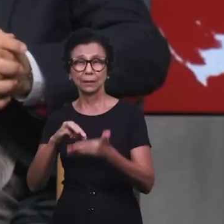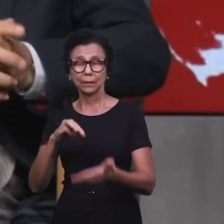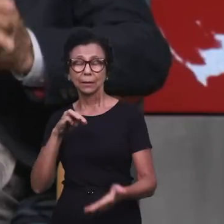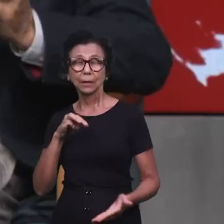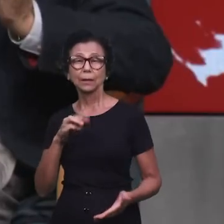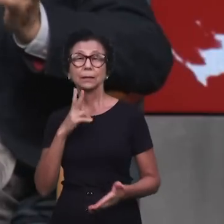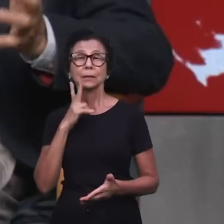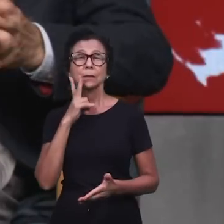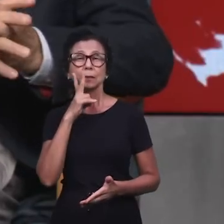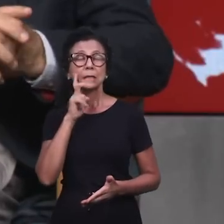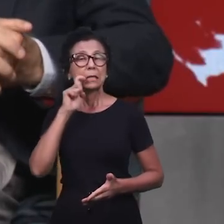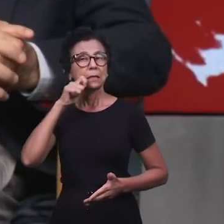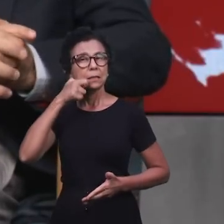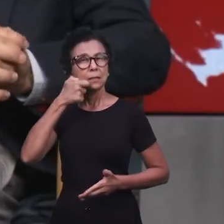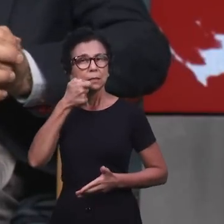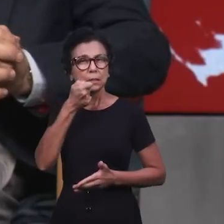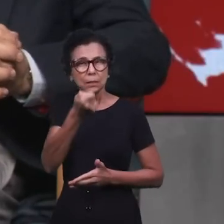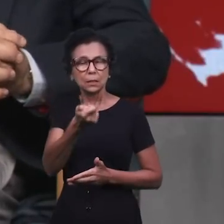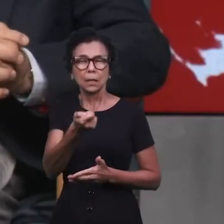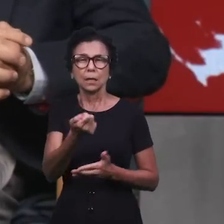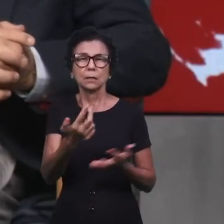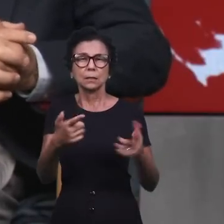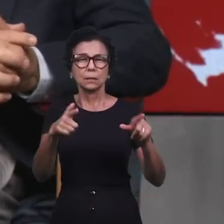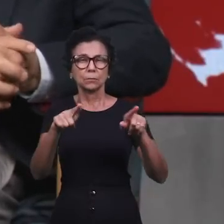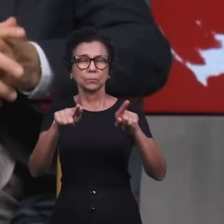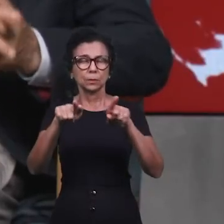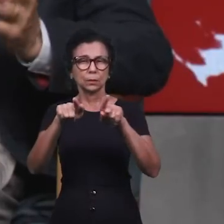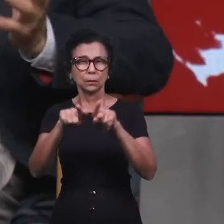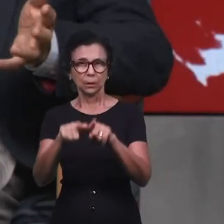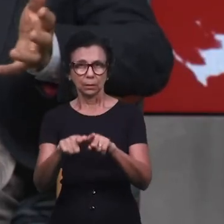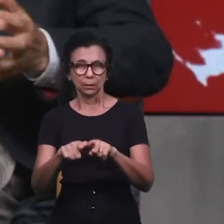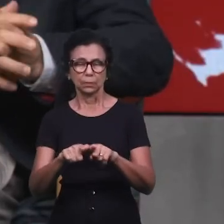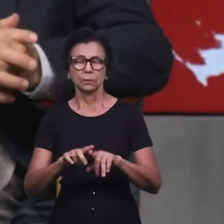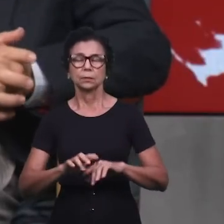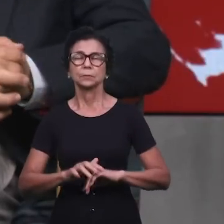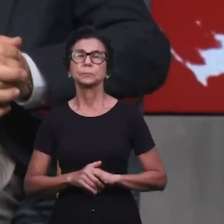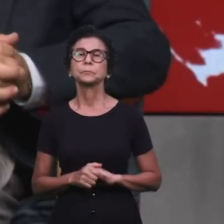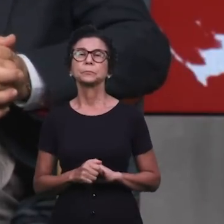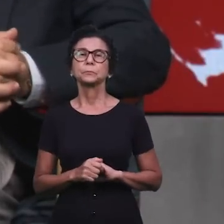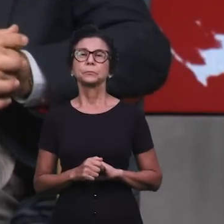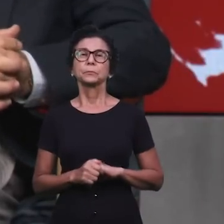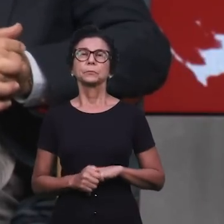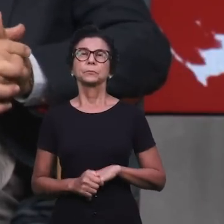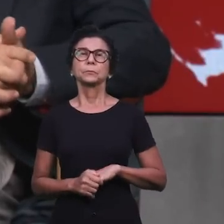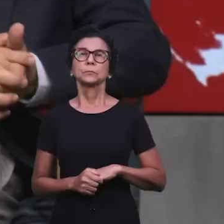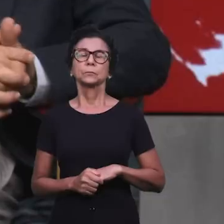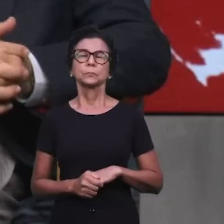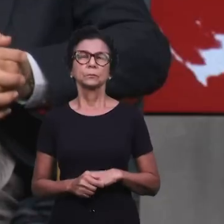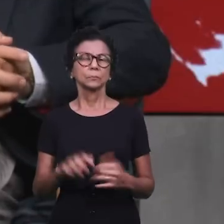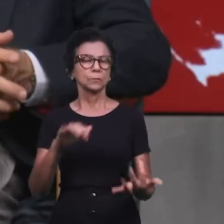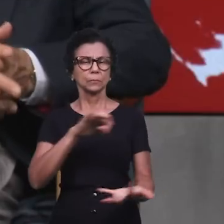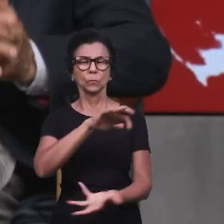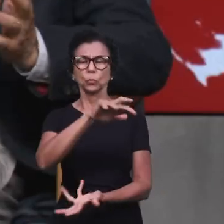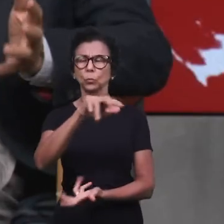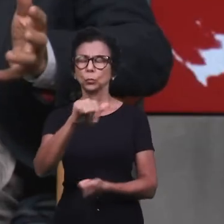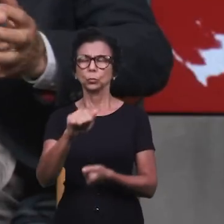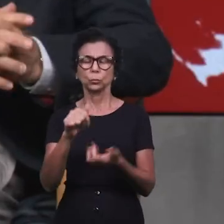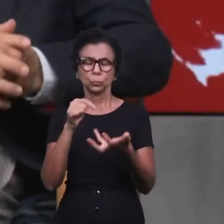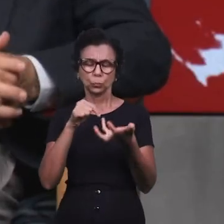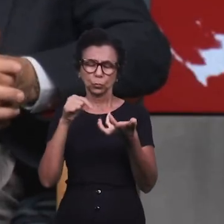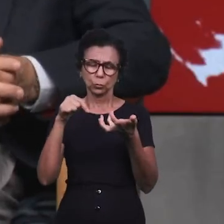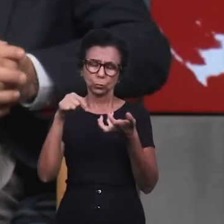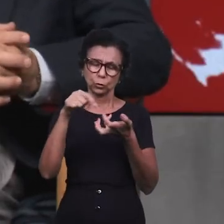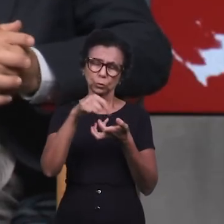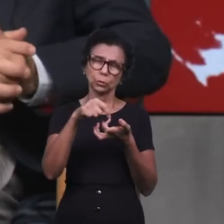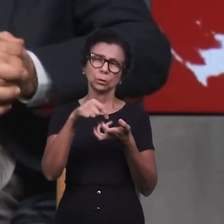igrejas em todos os quadrantes, né, do mundo, em todos os continentes,